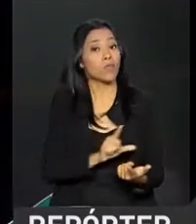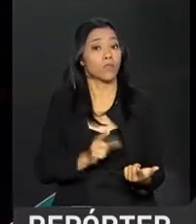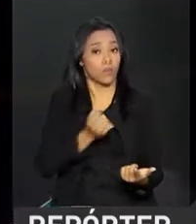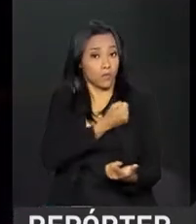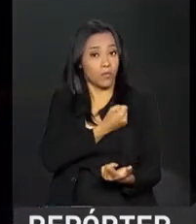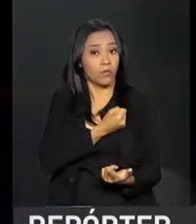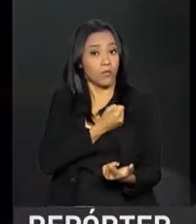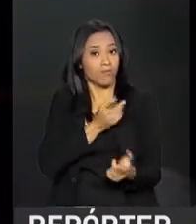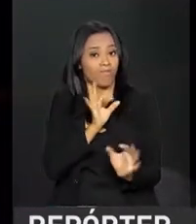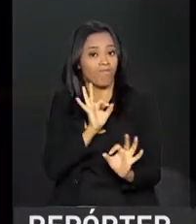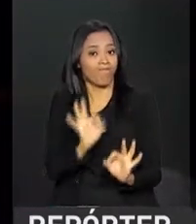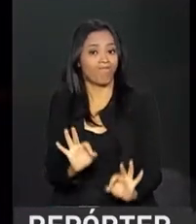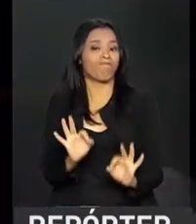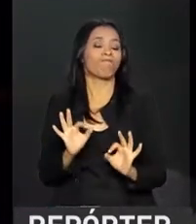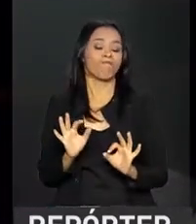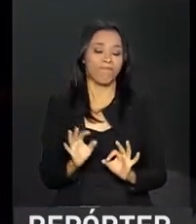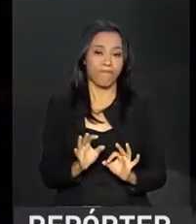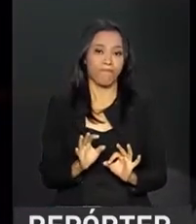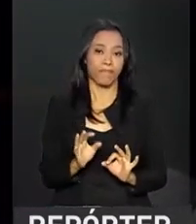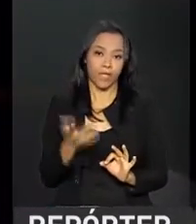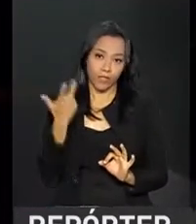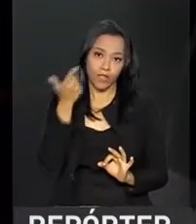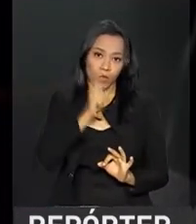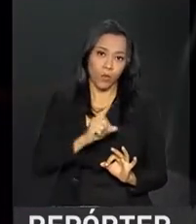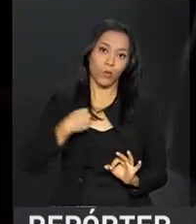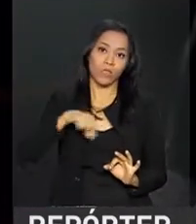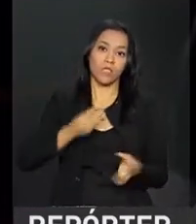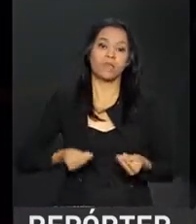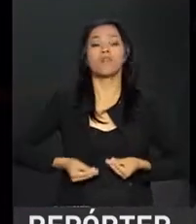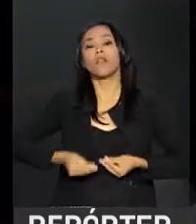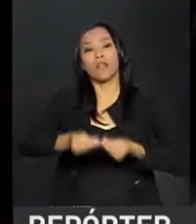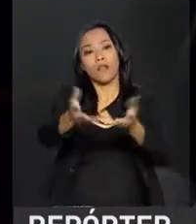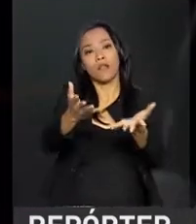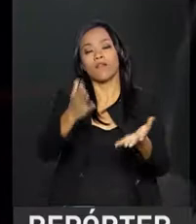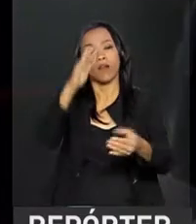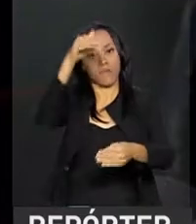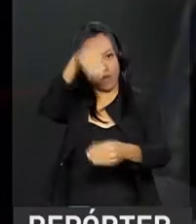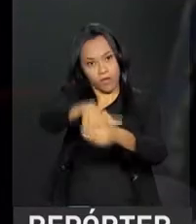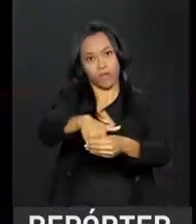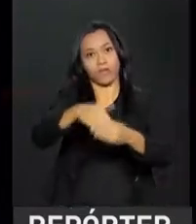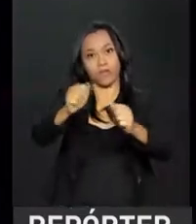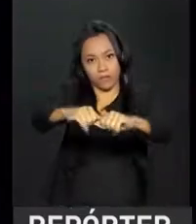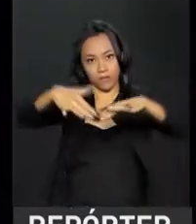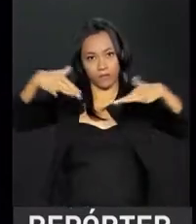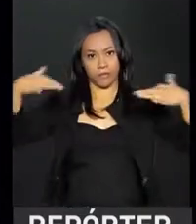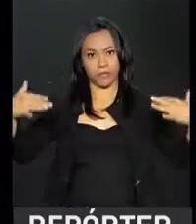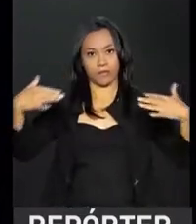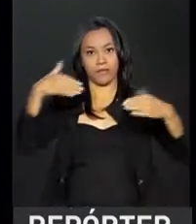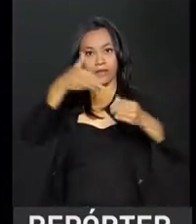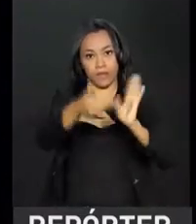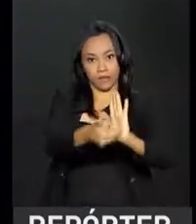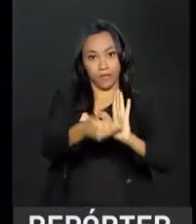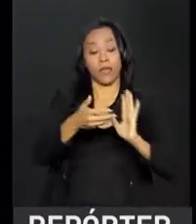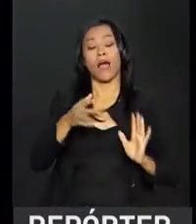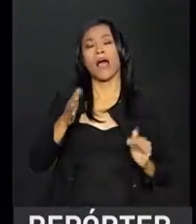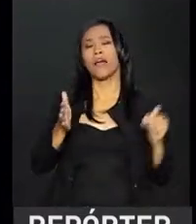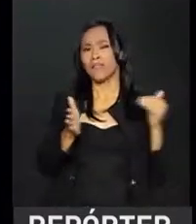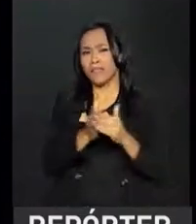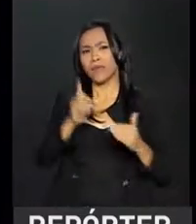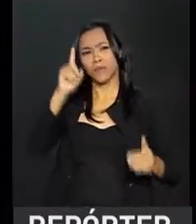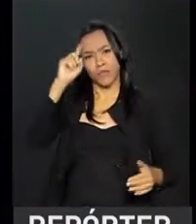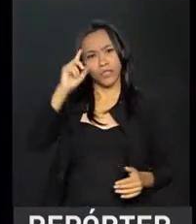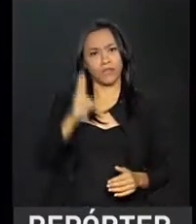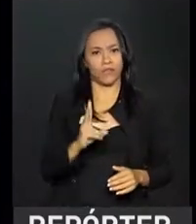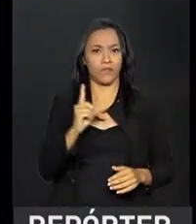para que a gente possa colocar a reforma da previdência para votação até o dia 21 que a